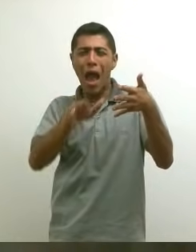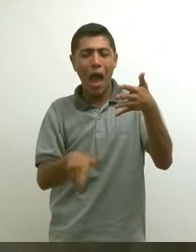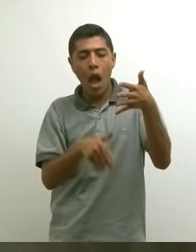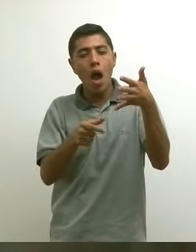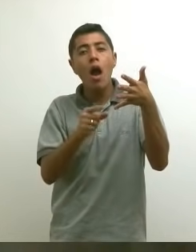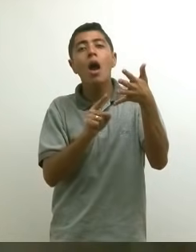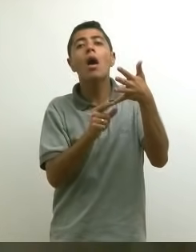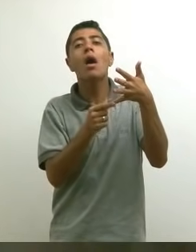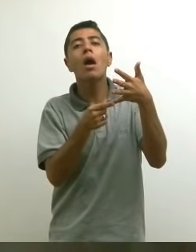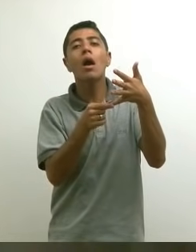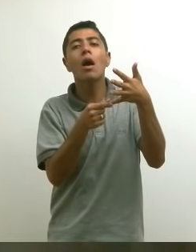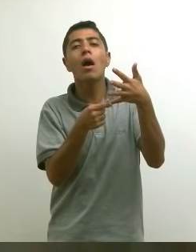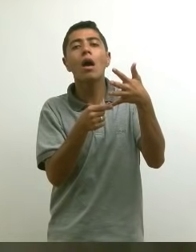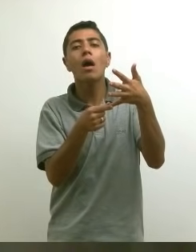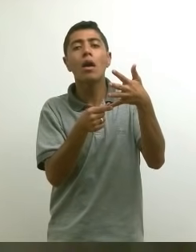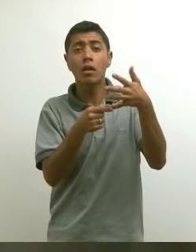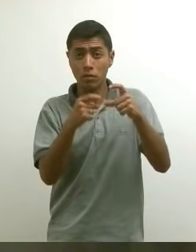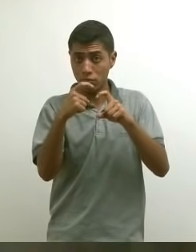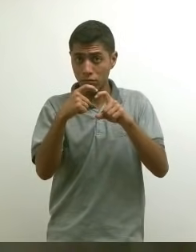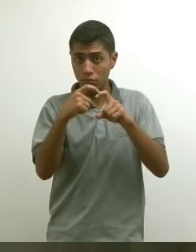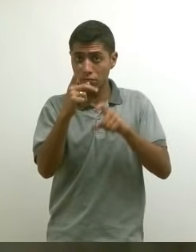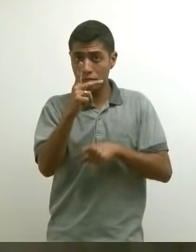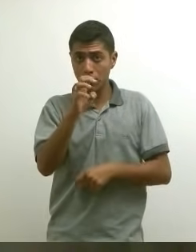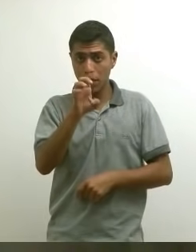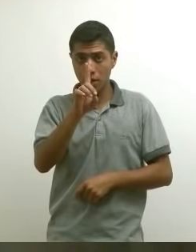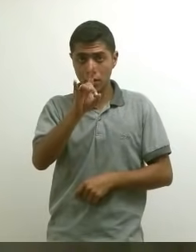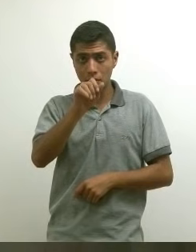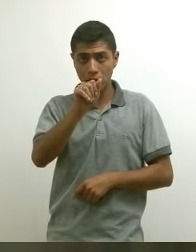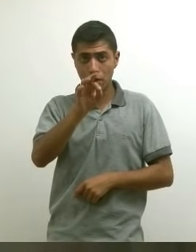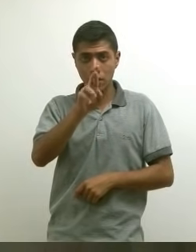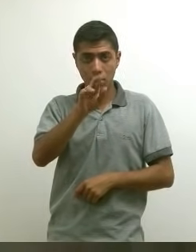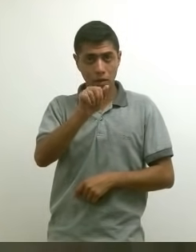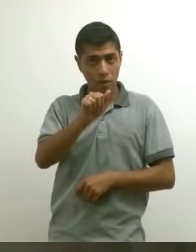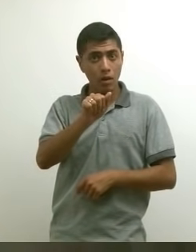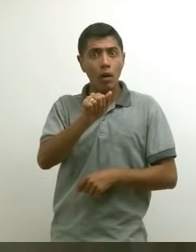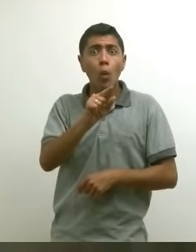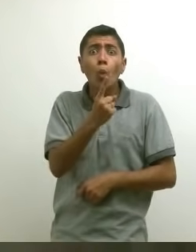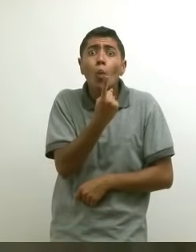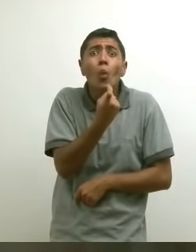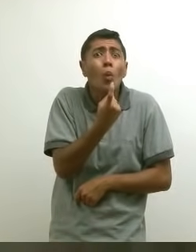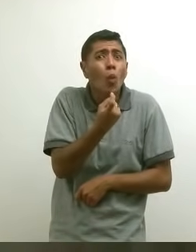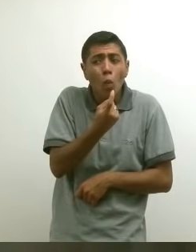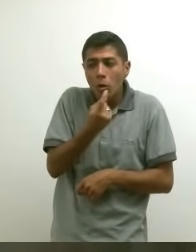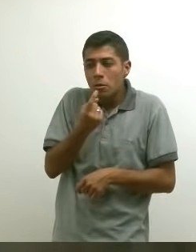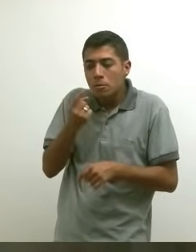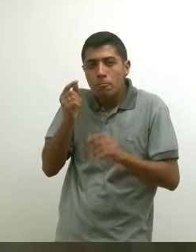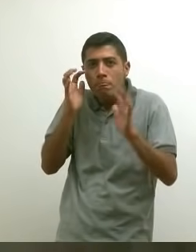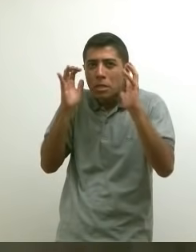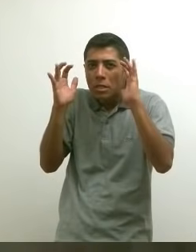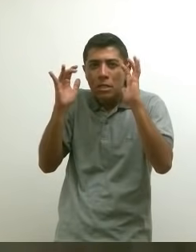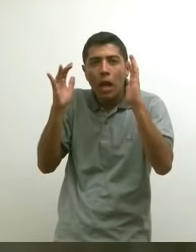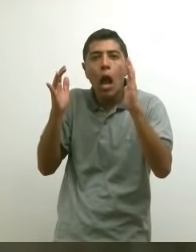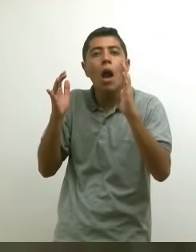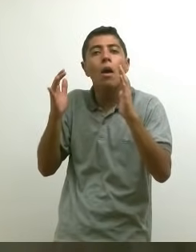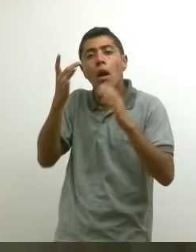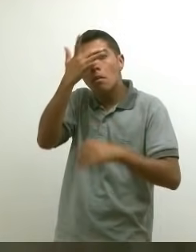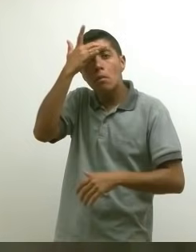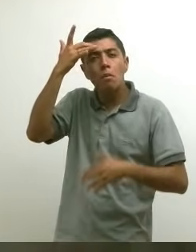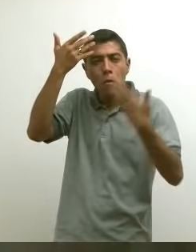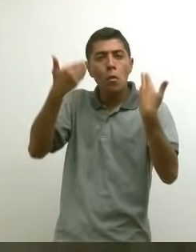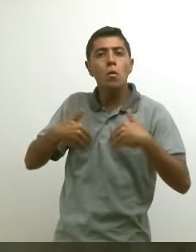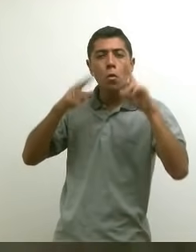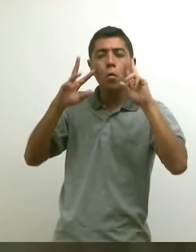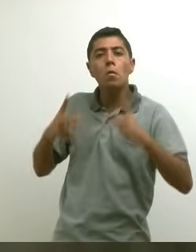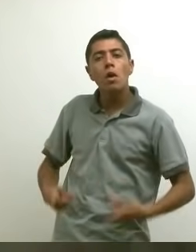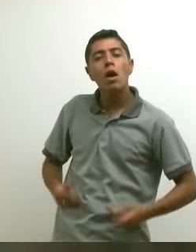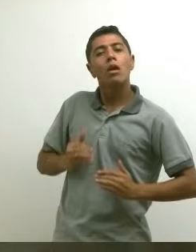trabalham com desenvolvimento da normalidade eu acho que a formação do pediatra ela é